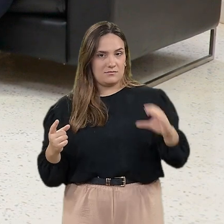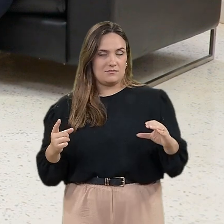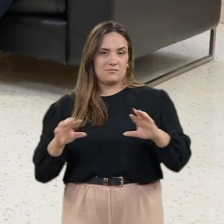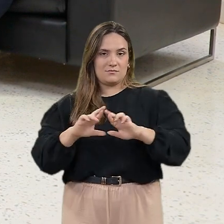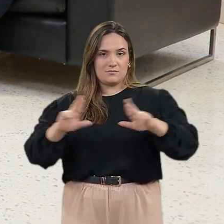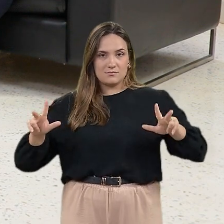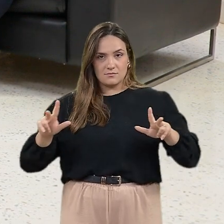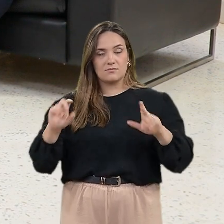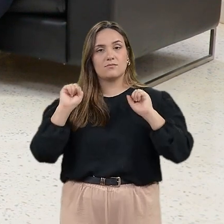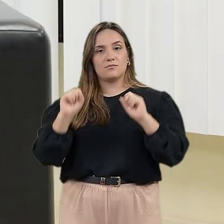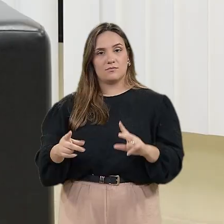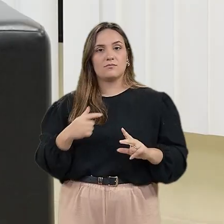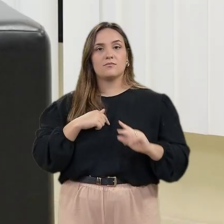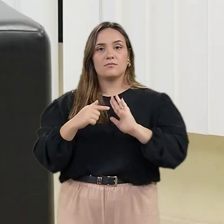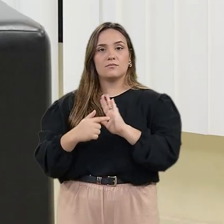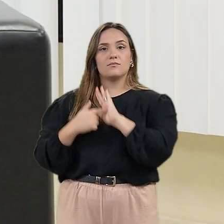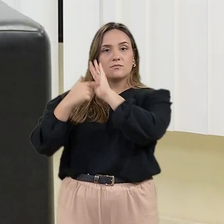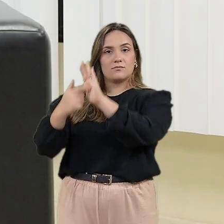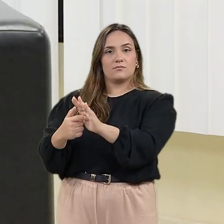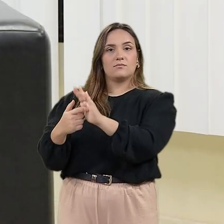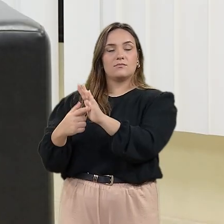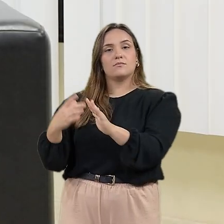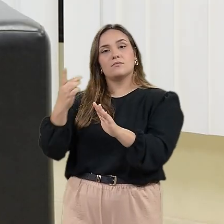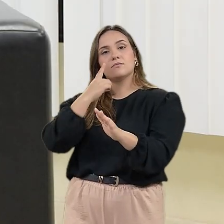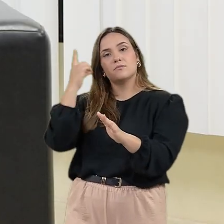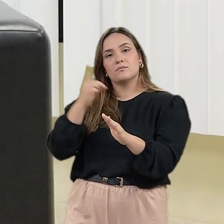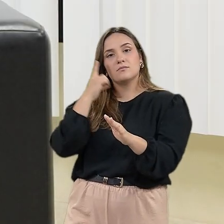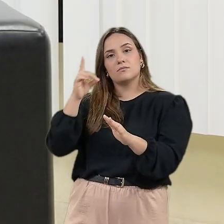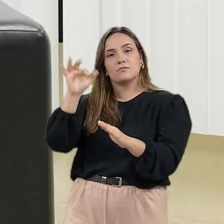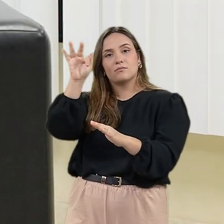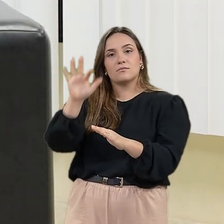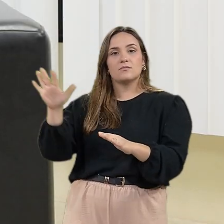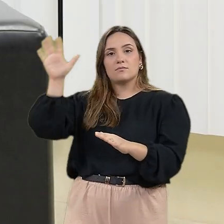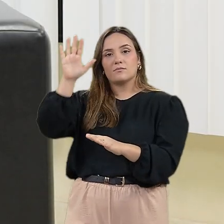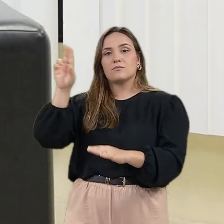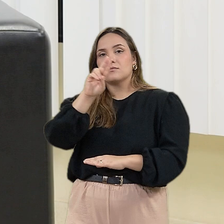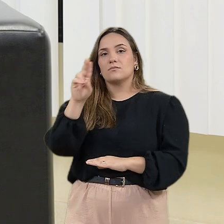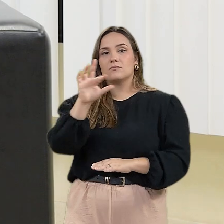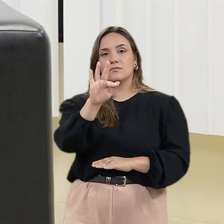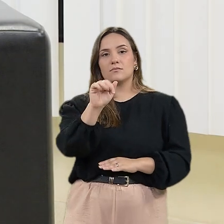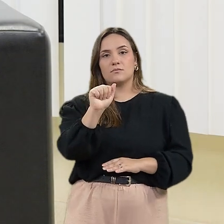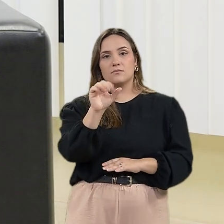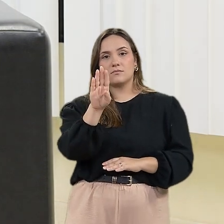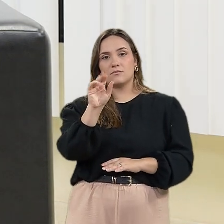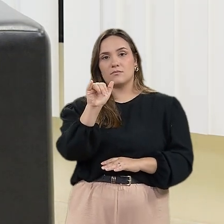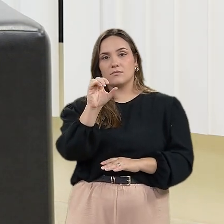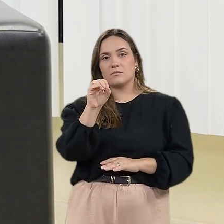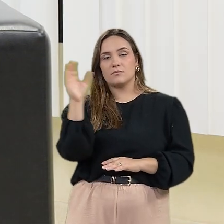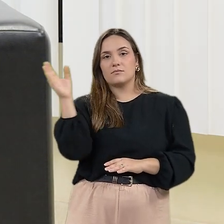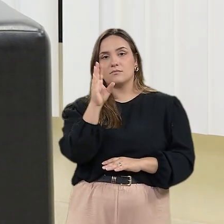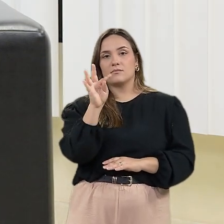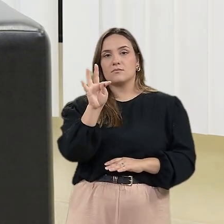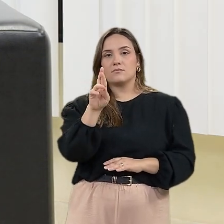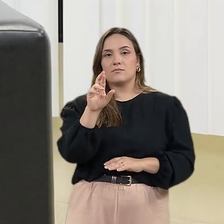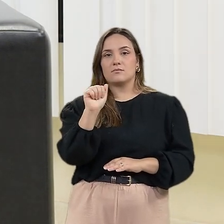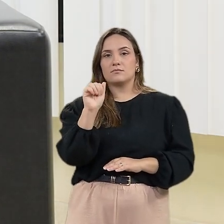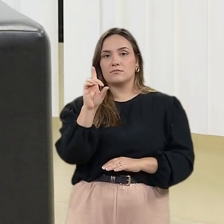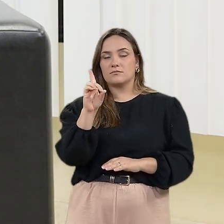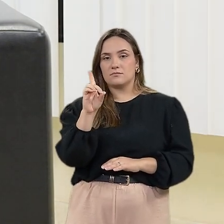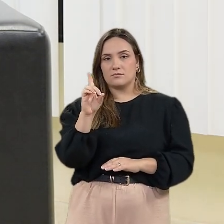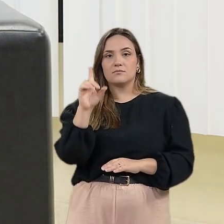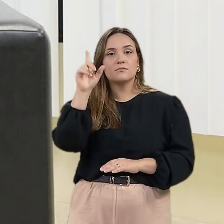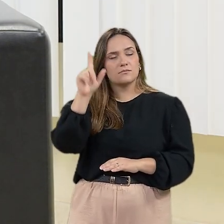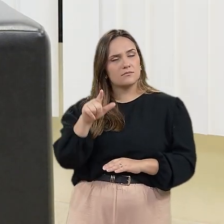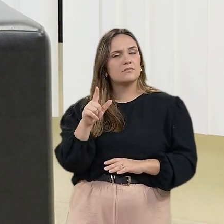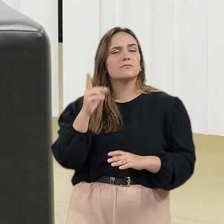apresento esse projeto ao então deputado federal Fábio Tradi, que era muito envolvido sempre com a questão da legislação